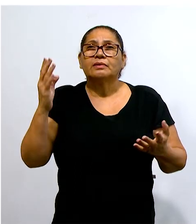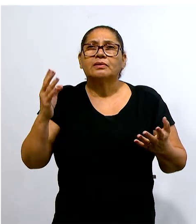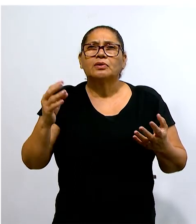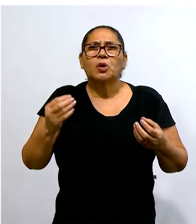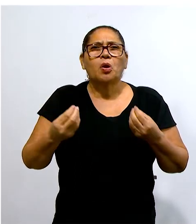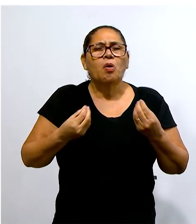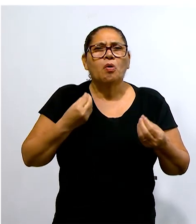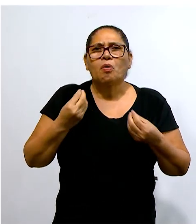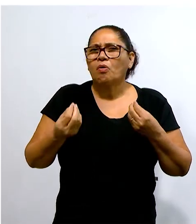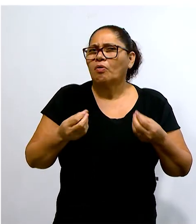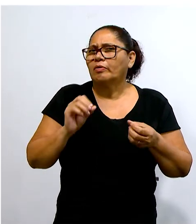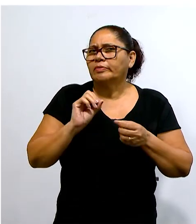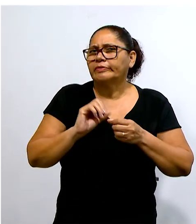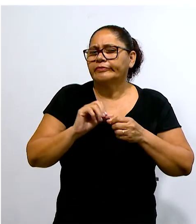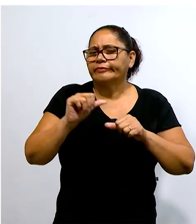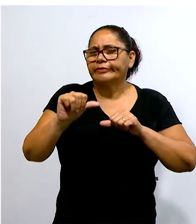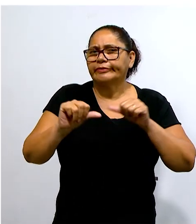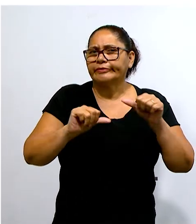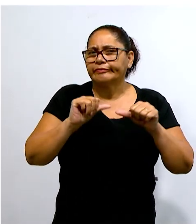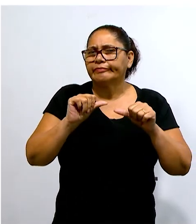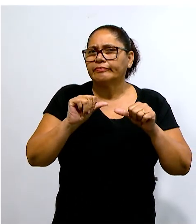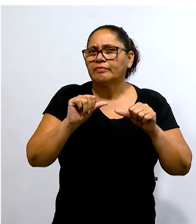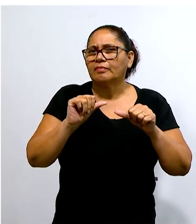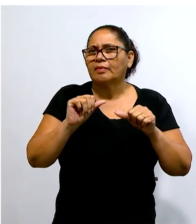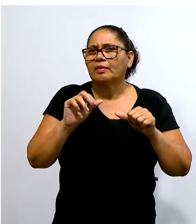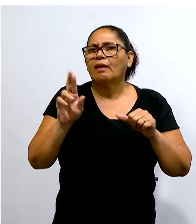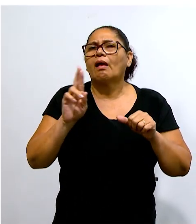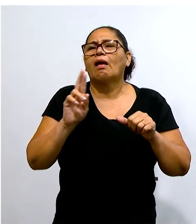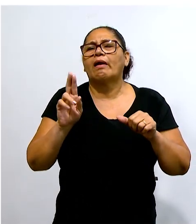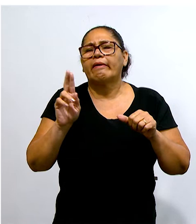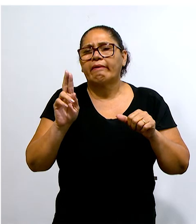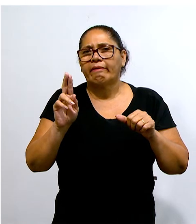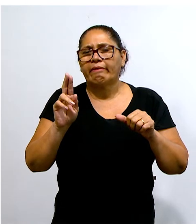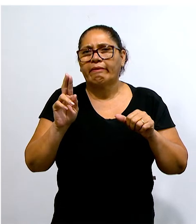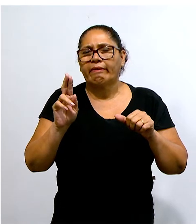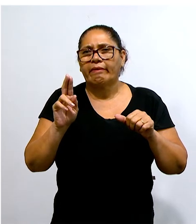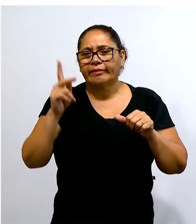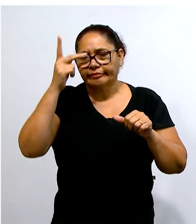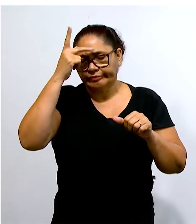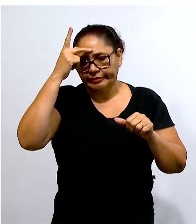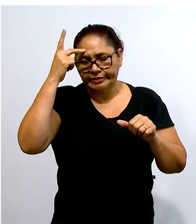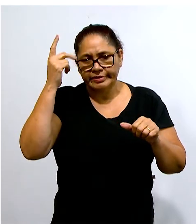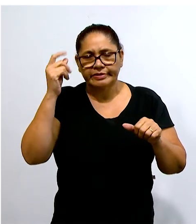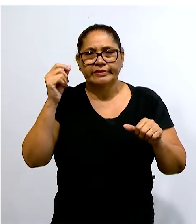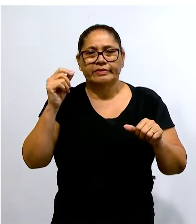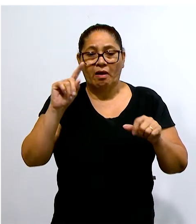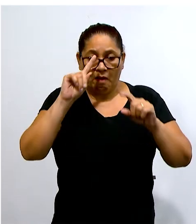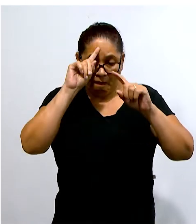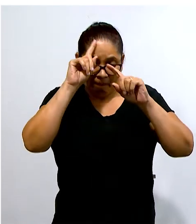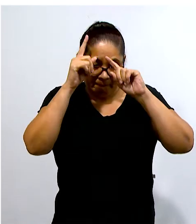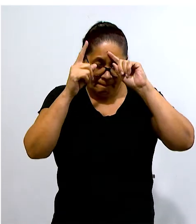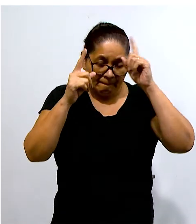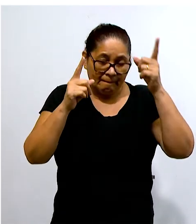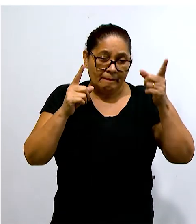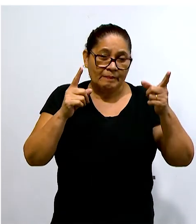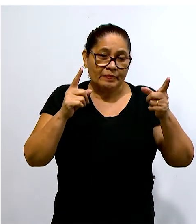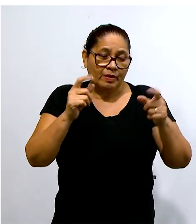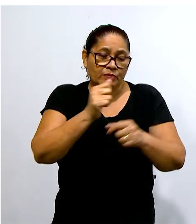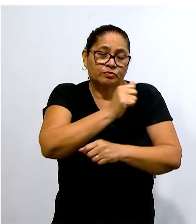o objeto da avaliação e quem é o sujeito da avaliação. Ou seja, a ideia de que a avaliação é somente